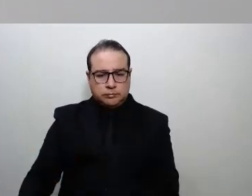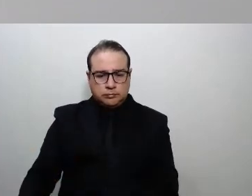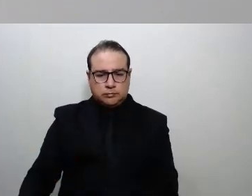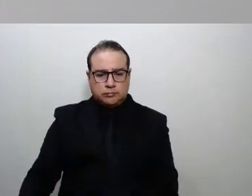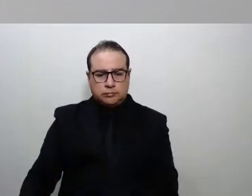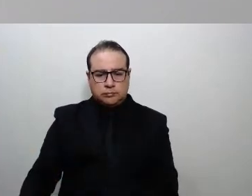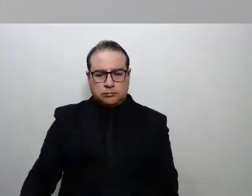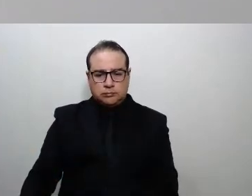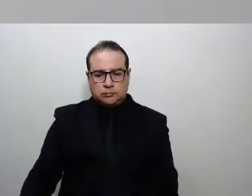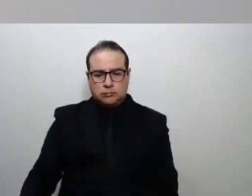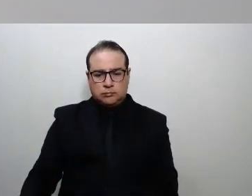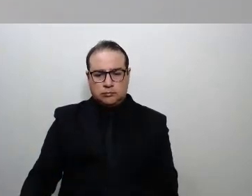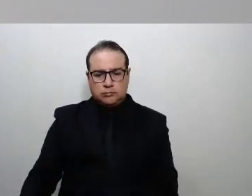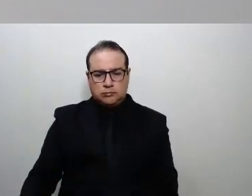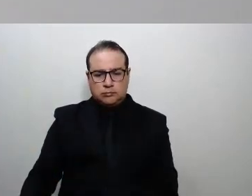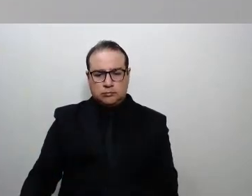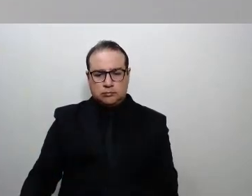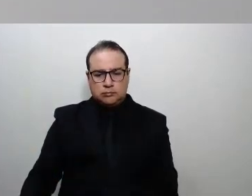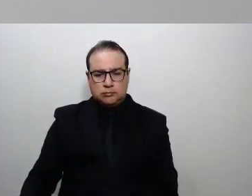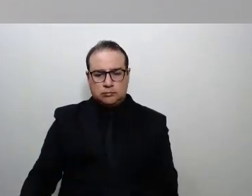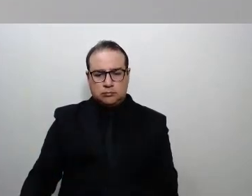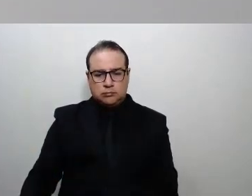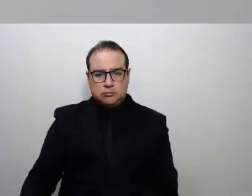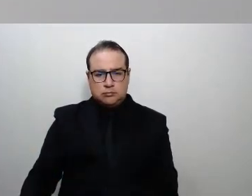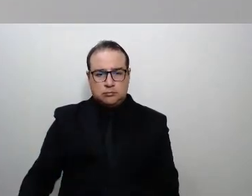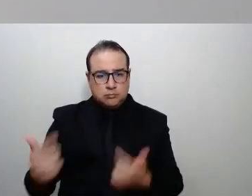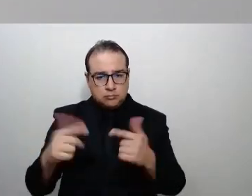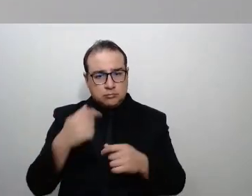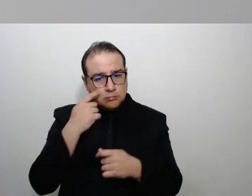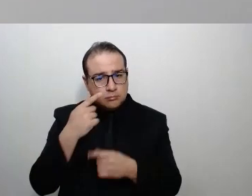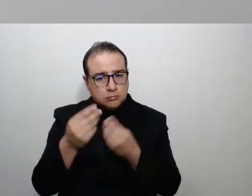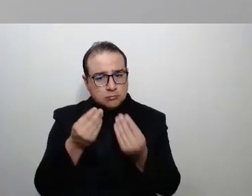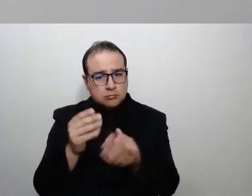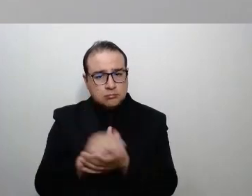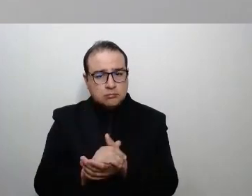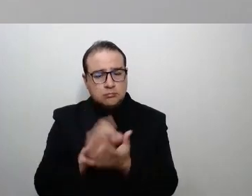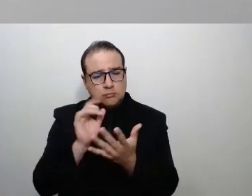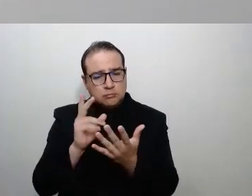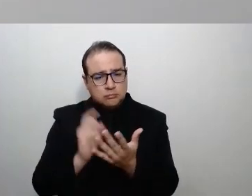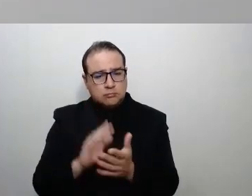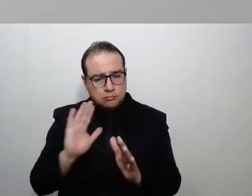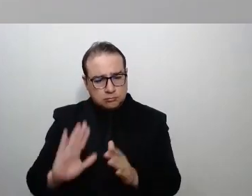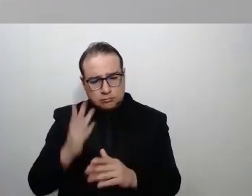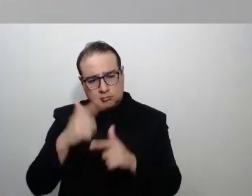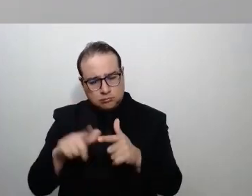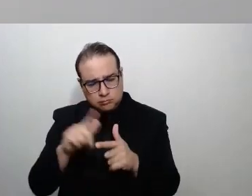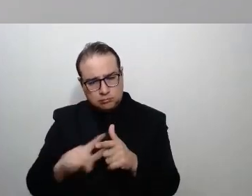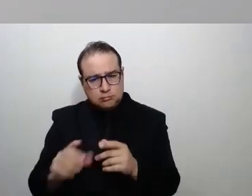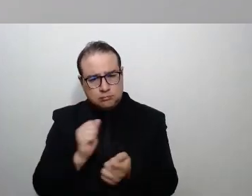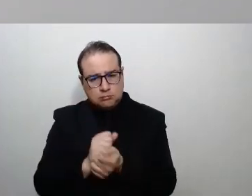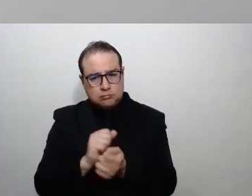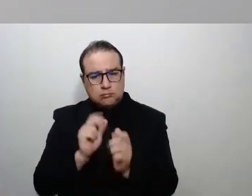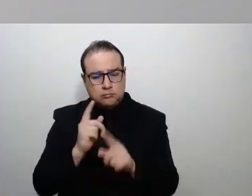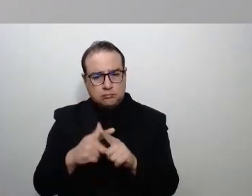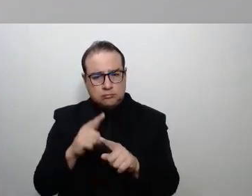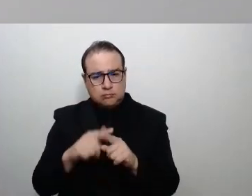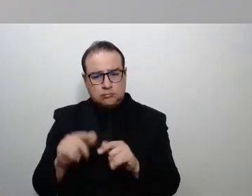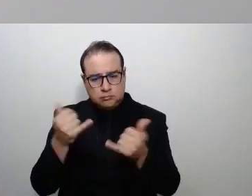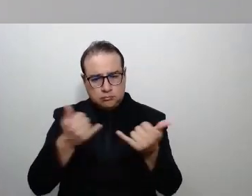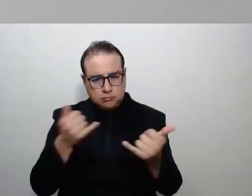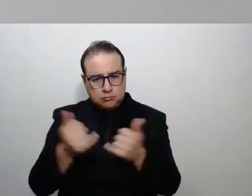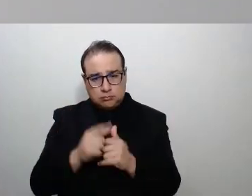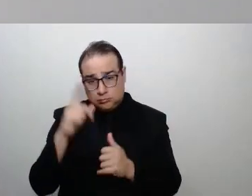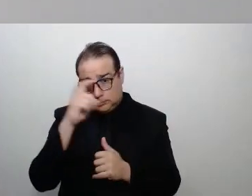ou não tenhamos necessidade de a cada só alavanco que existe a cada notícia de